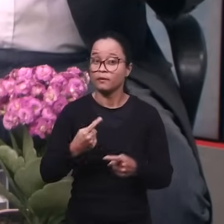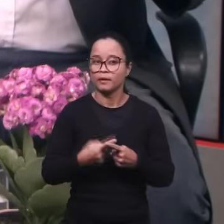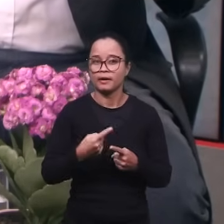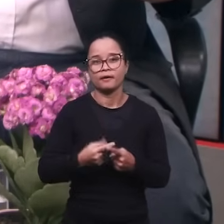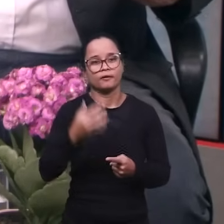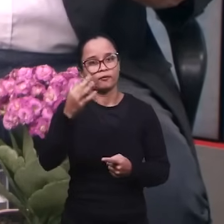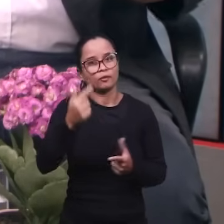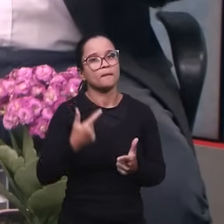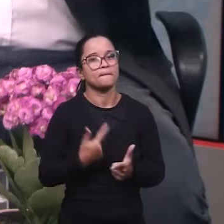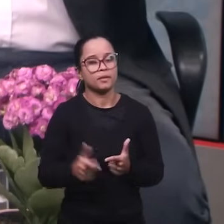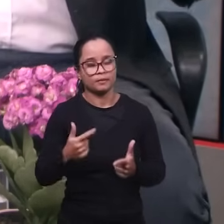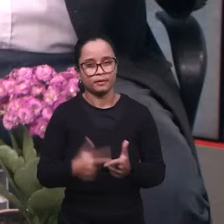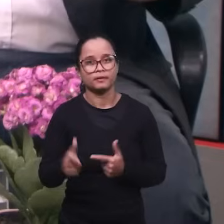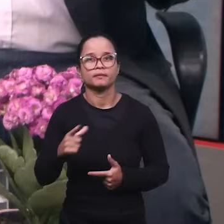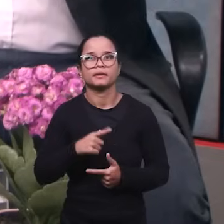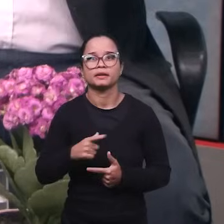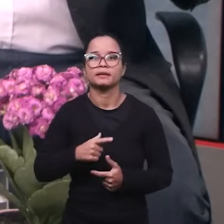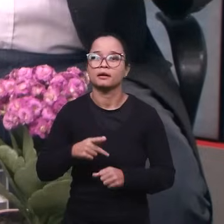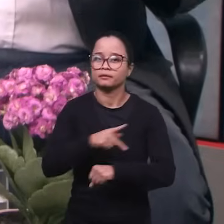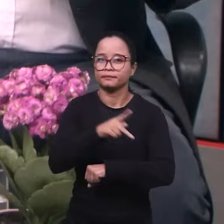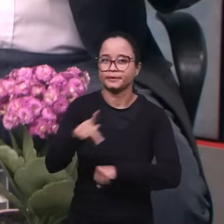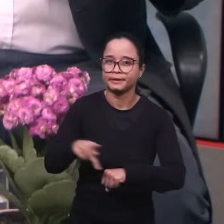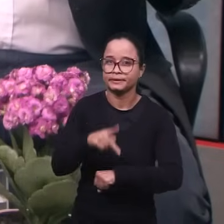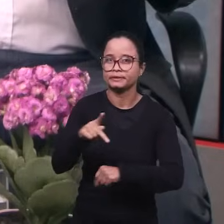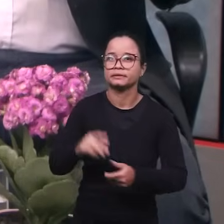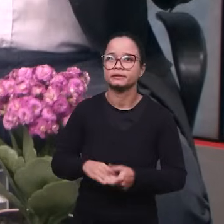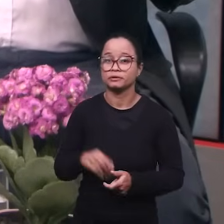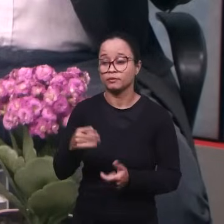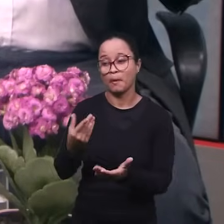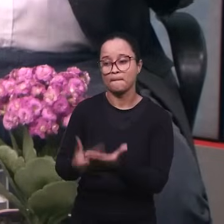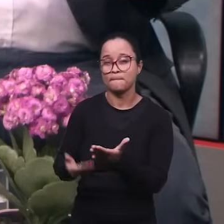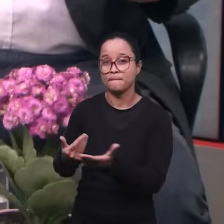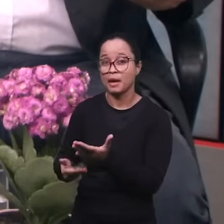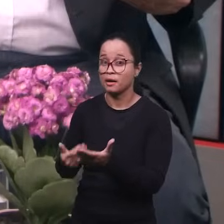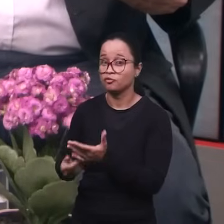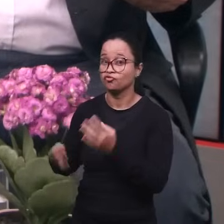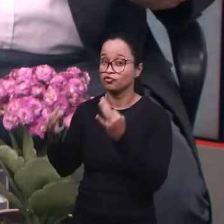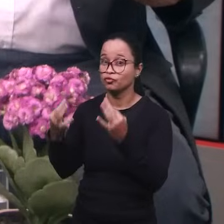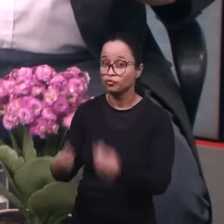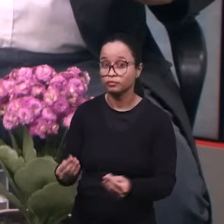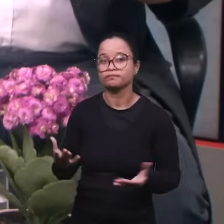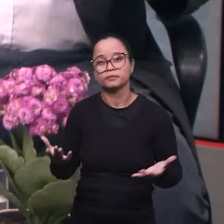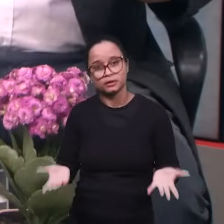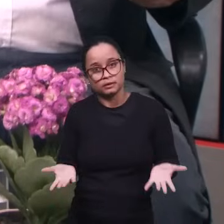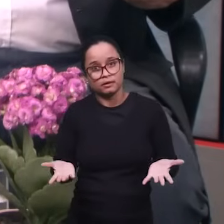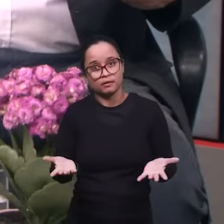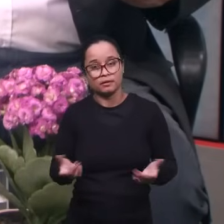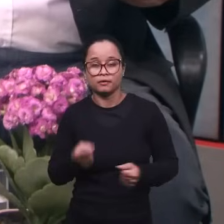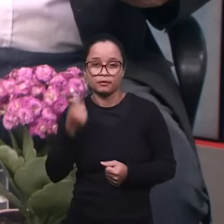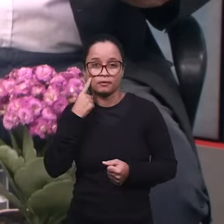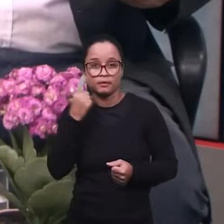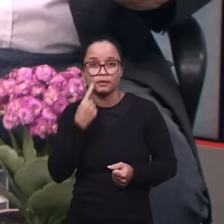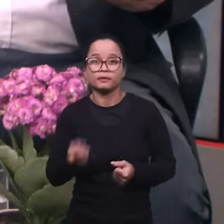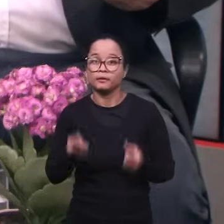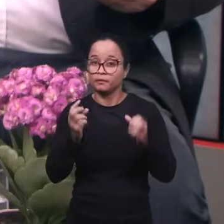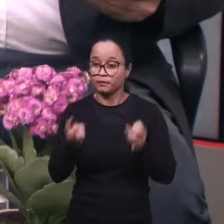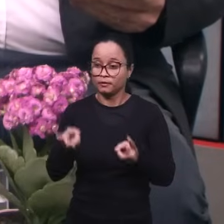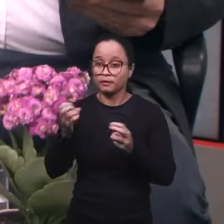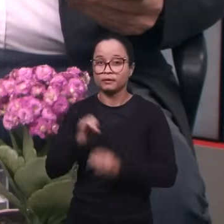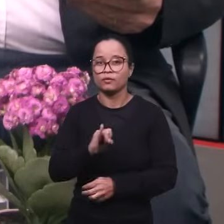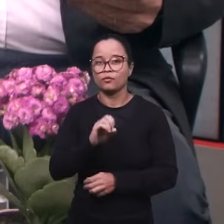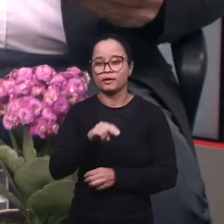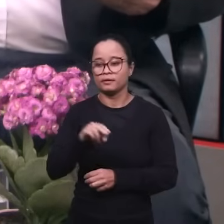de um problema, qualquer seja qual for, do país, enfim, e que você perde todo o seu investimento. Então, considerando essa hipótese,